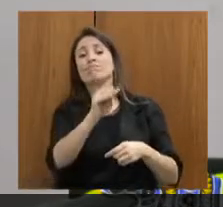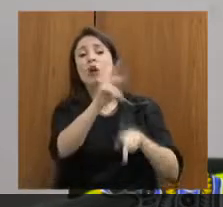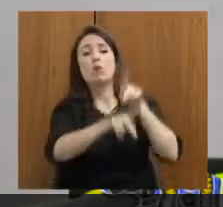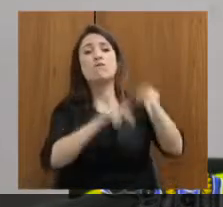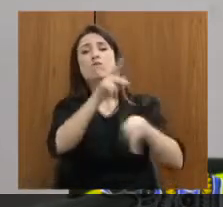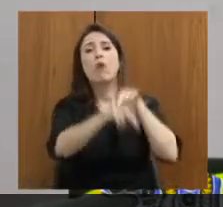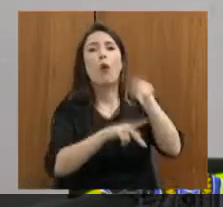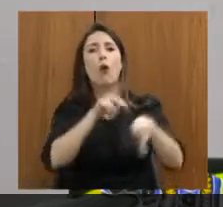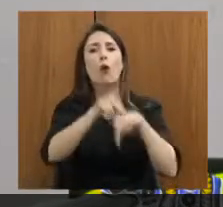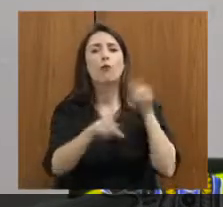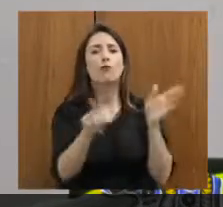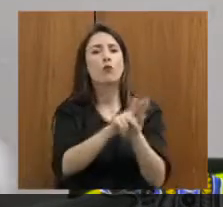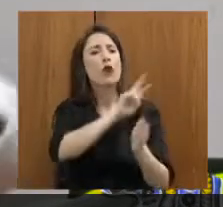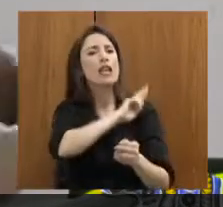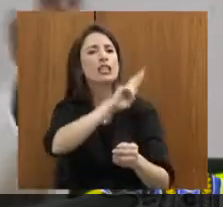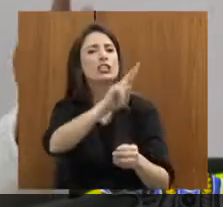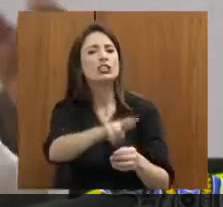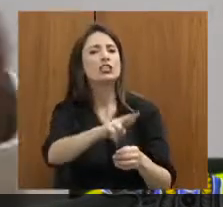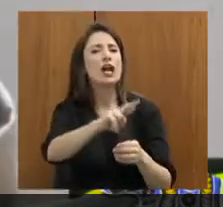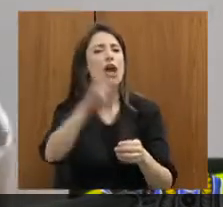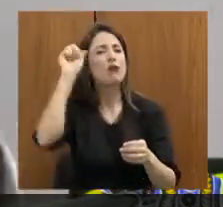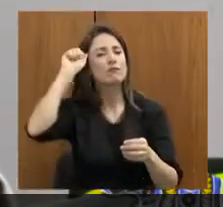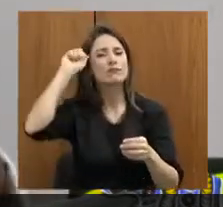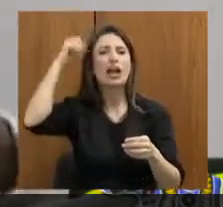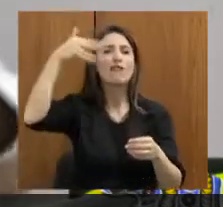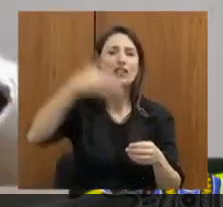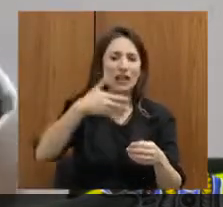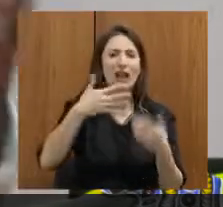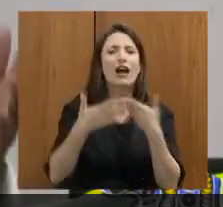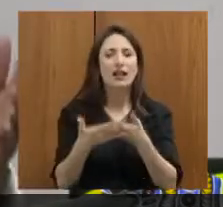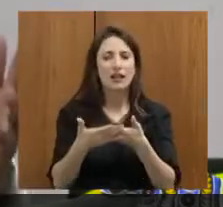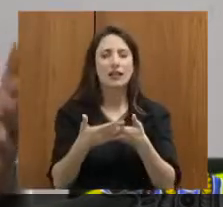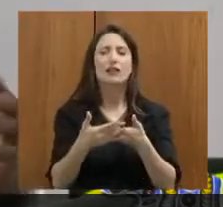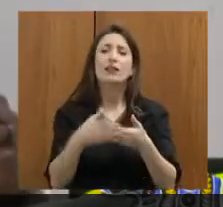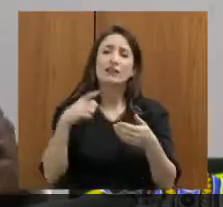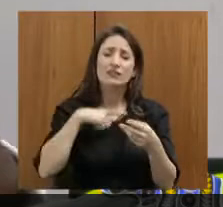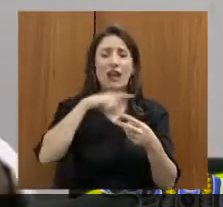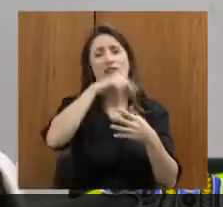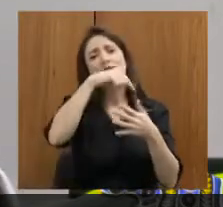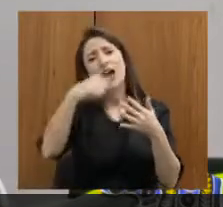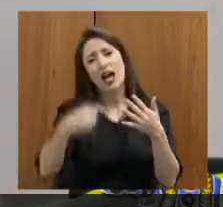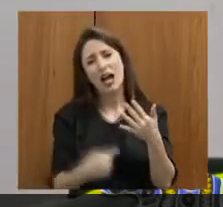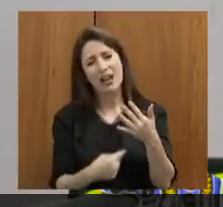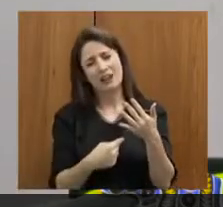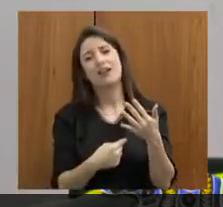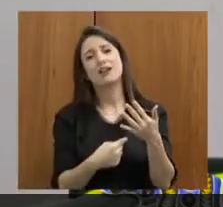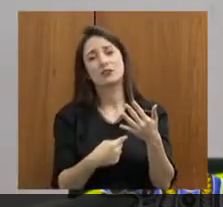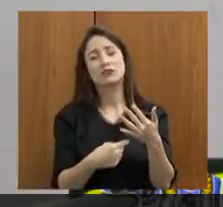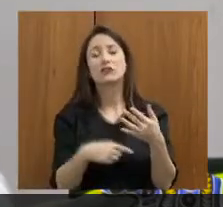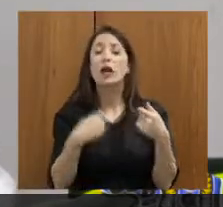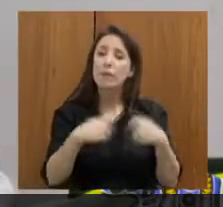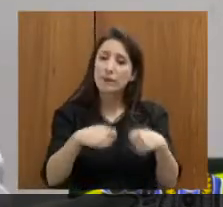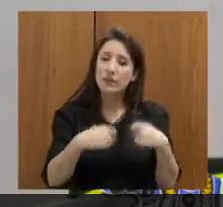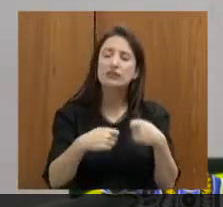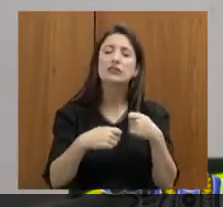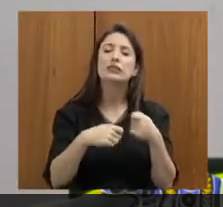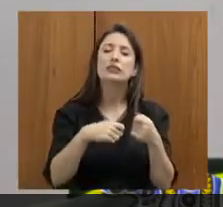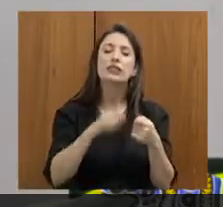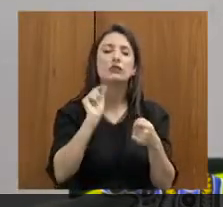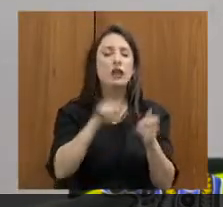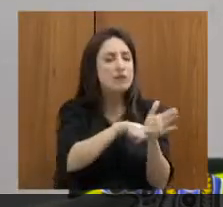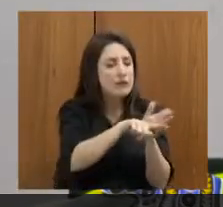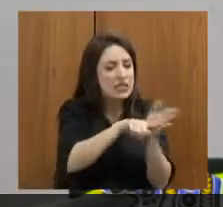religiões de matriz africana são diversas eu citei duas tem outras precisam ser uma piadas